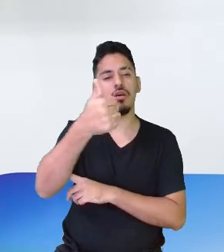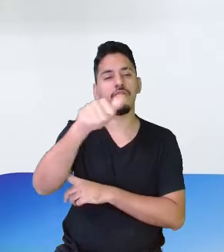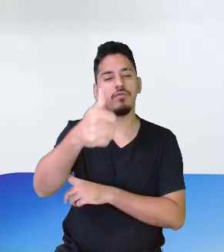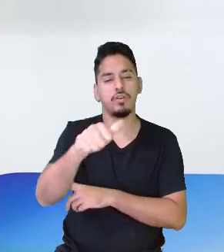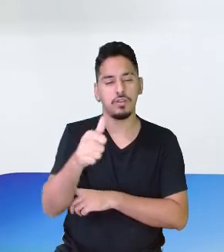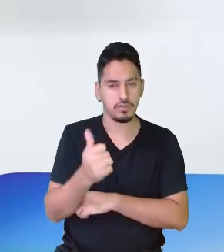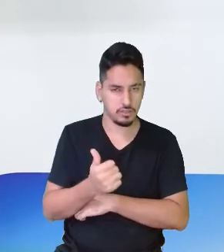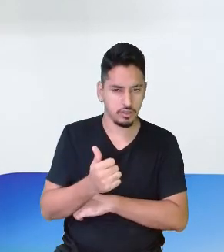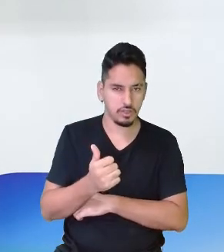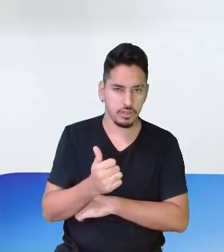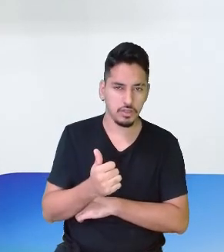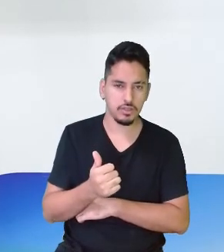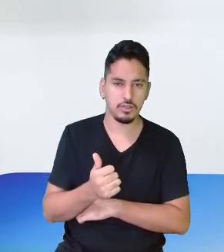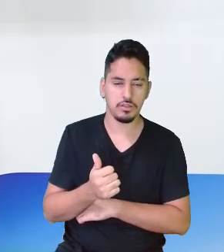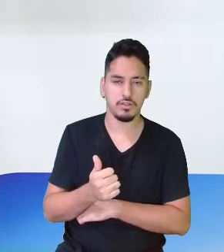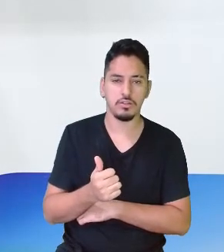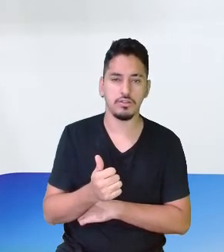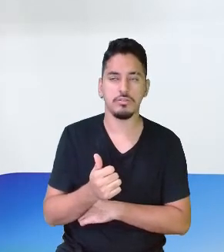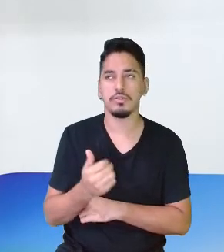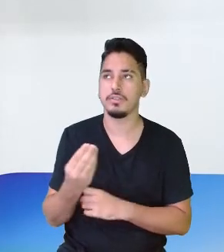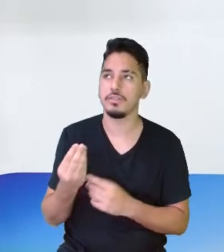avaliar, de